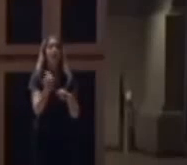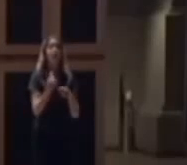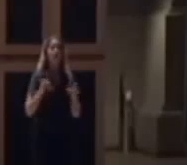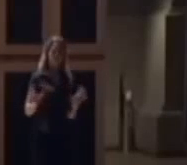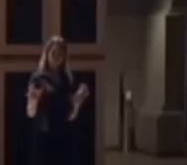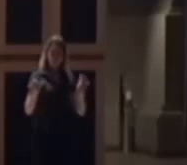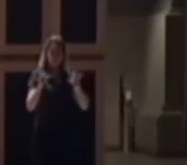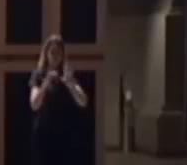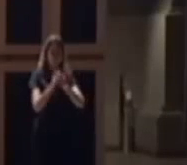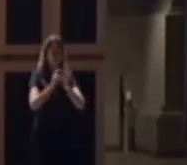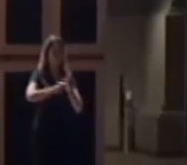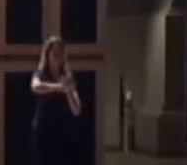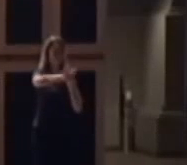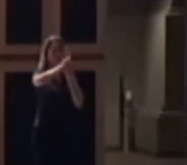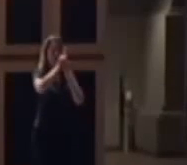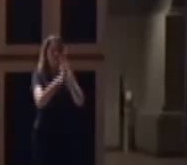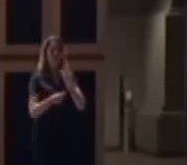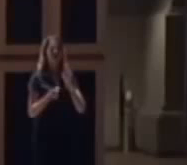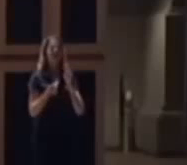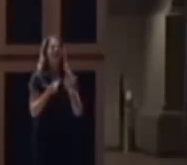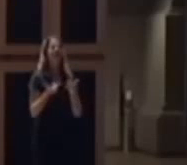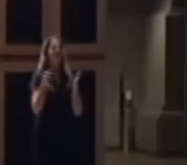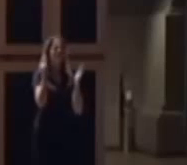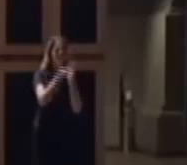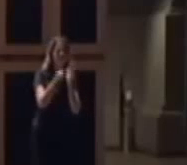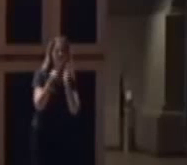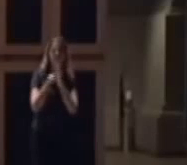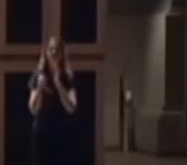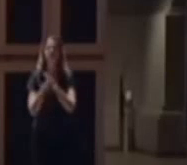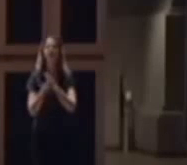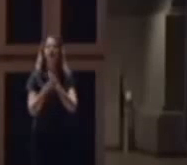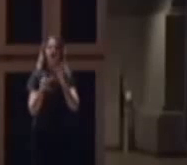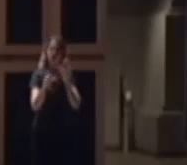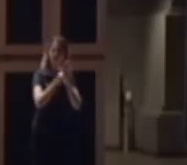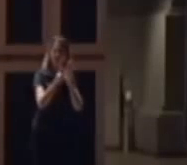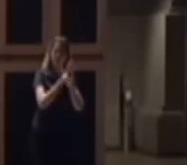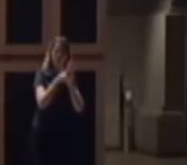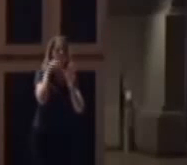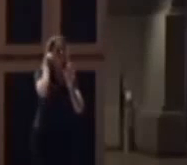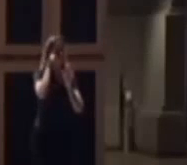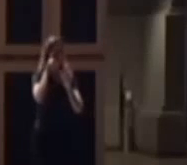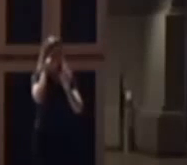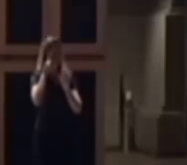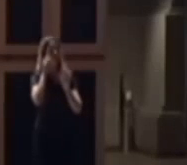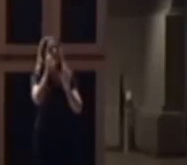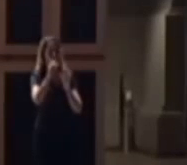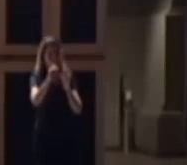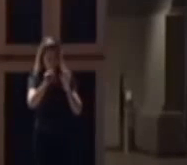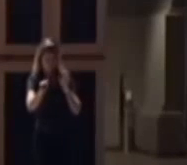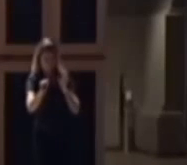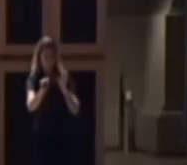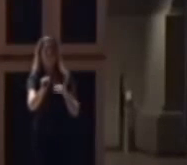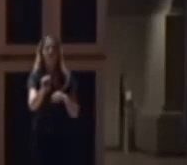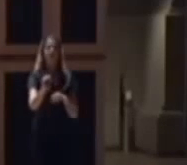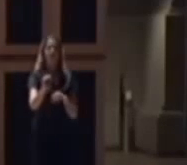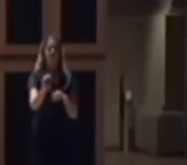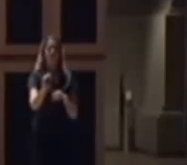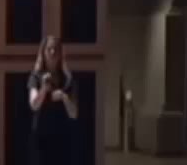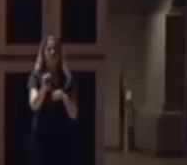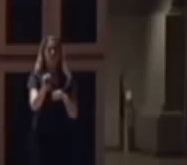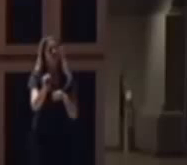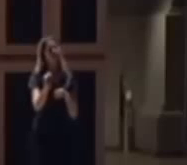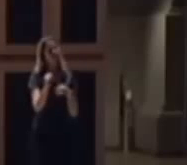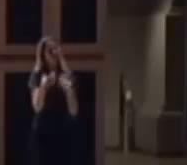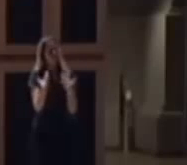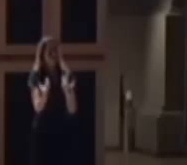muitas questões de várias outras legislações, inclusive algumas experiências de OES. E a gente considera